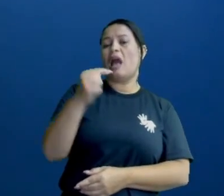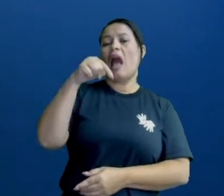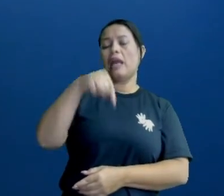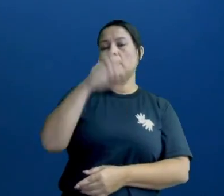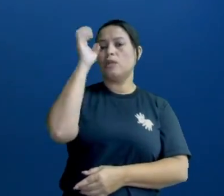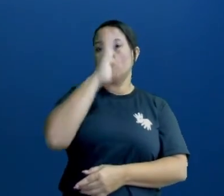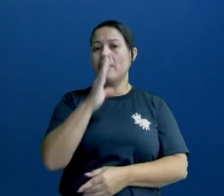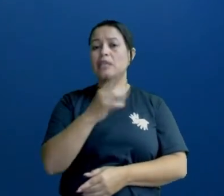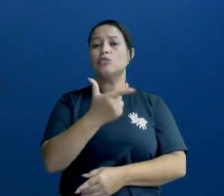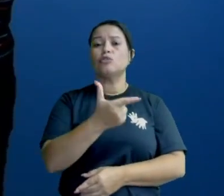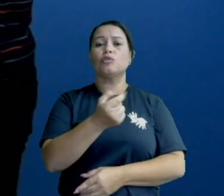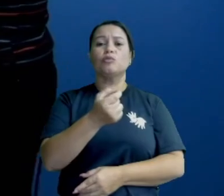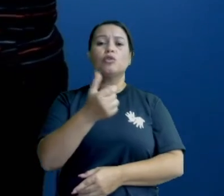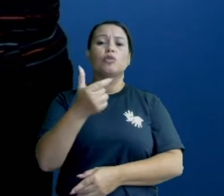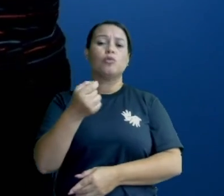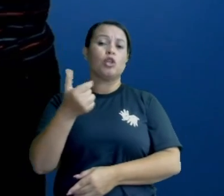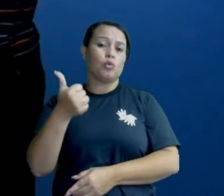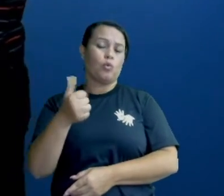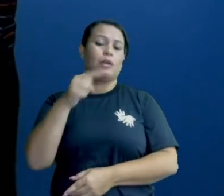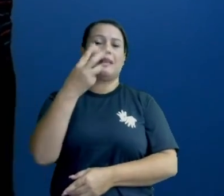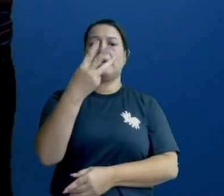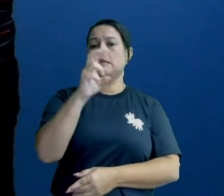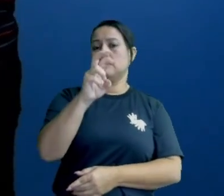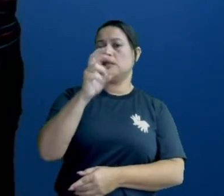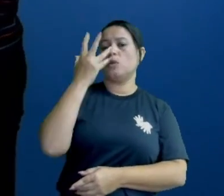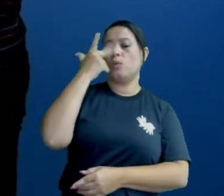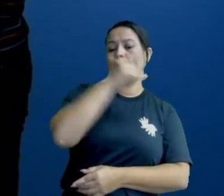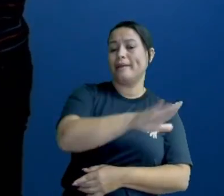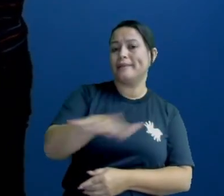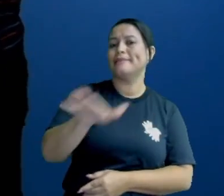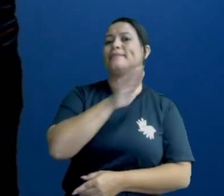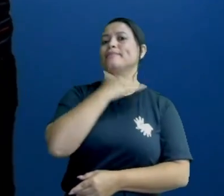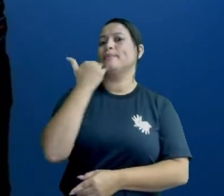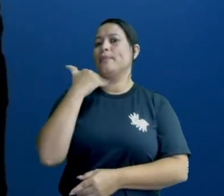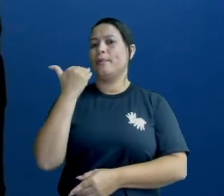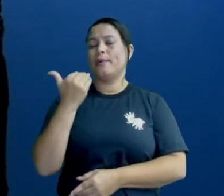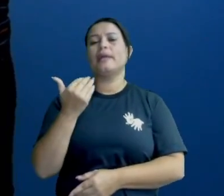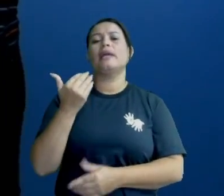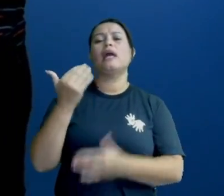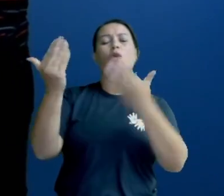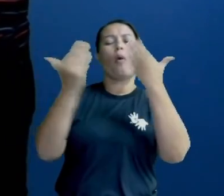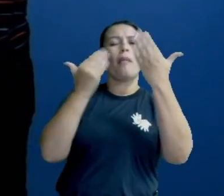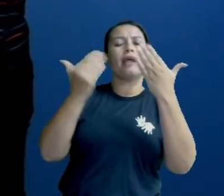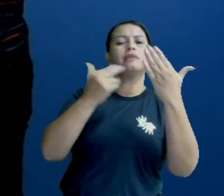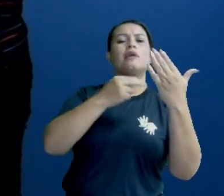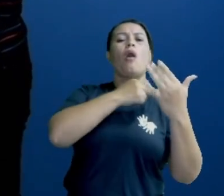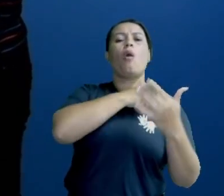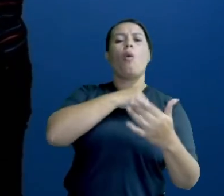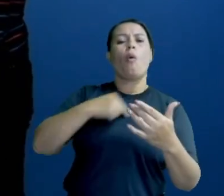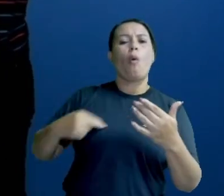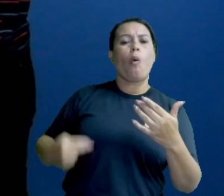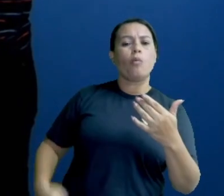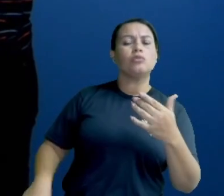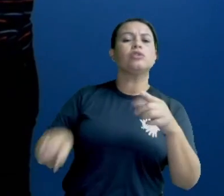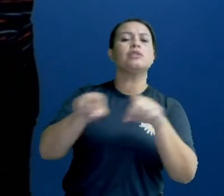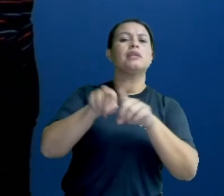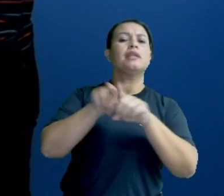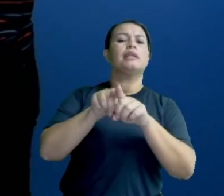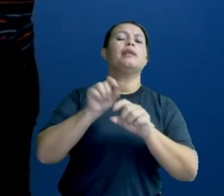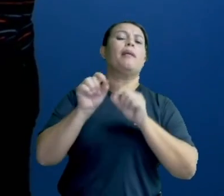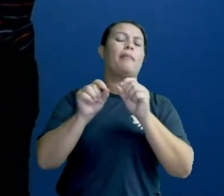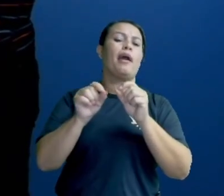Brasil morriam 35 crianças, tá bom? Em comparação a outros países, tipo o Chile, né, que tinha aí nesse mesmo ano uma taxa